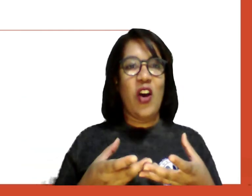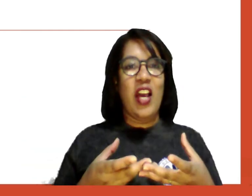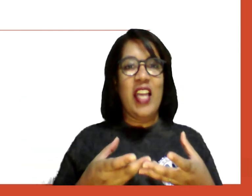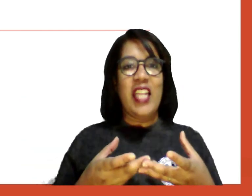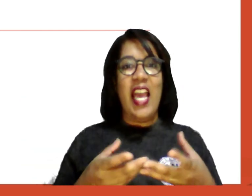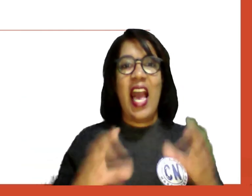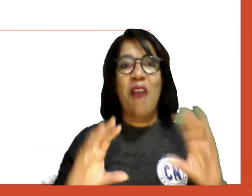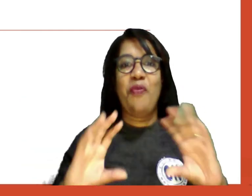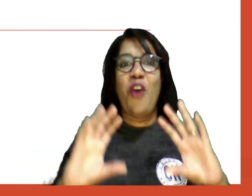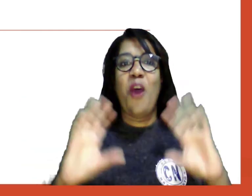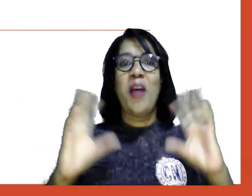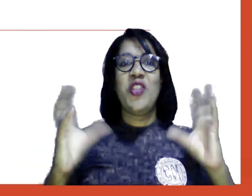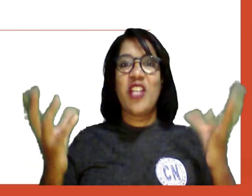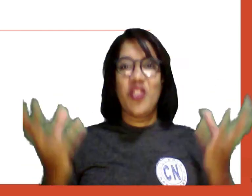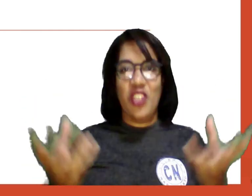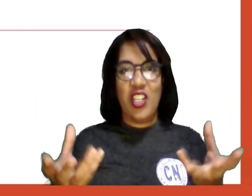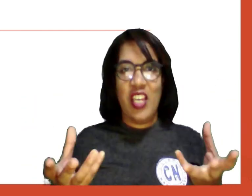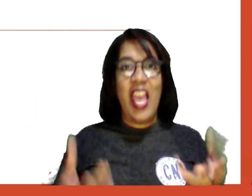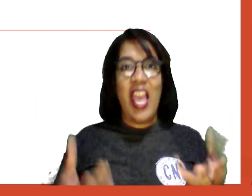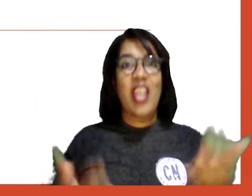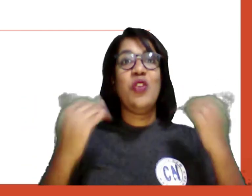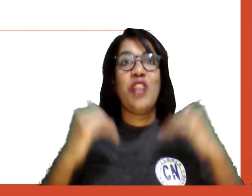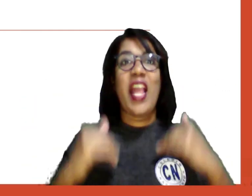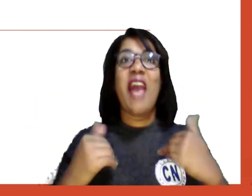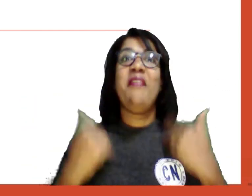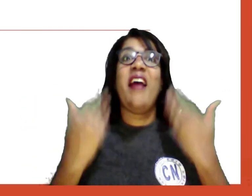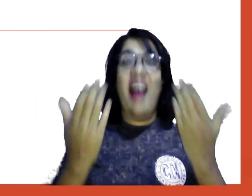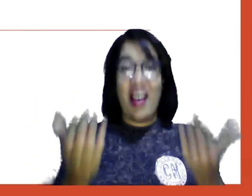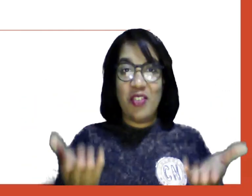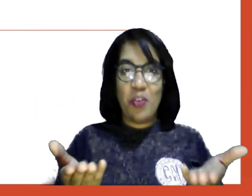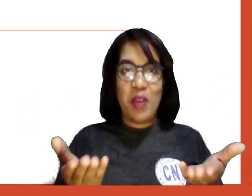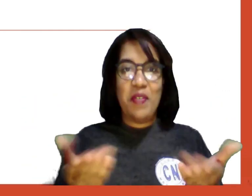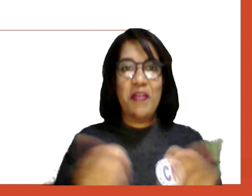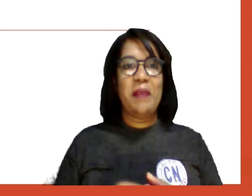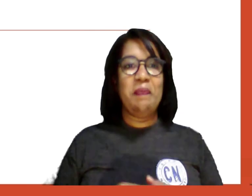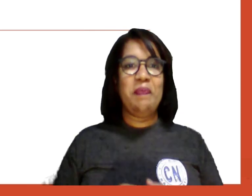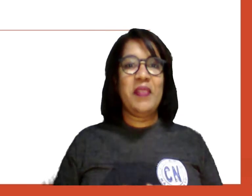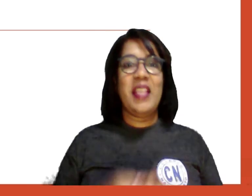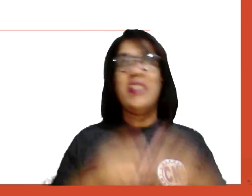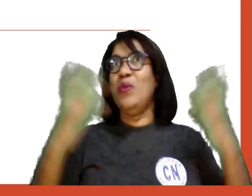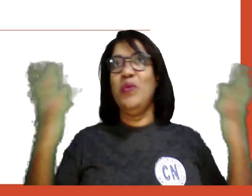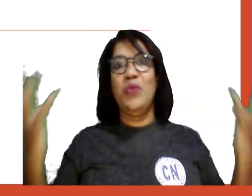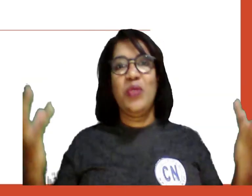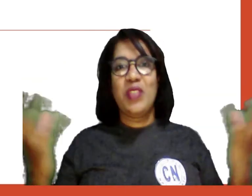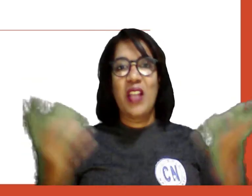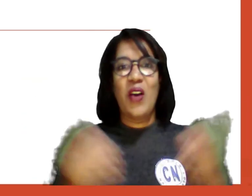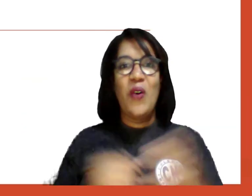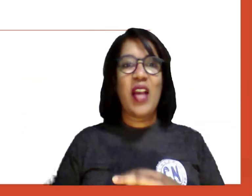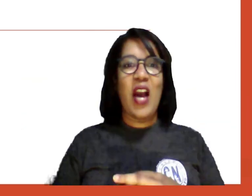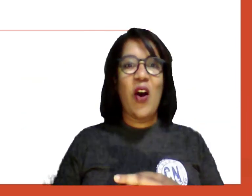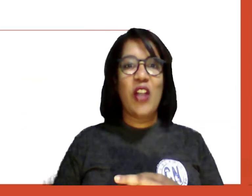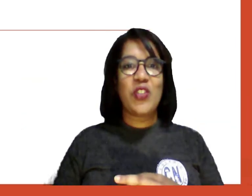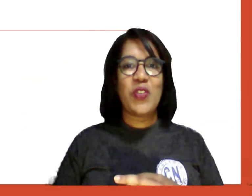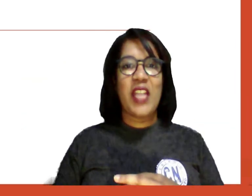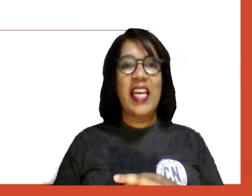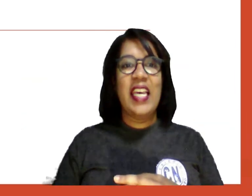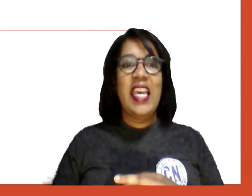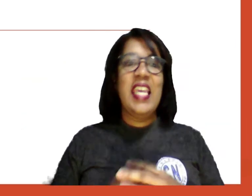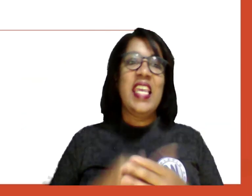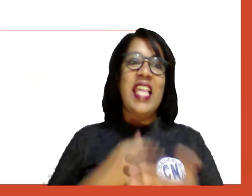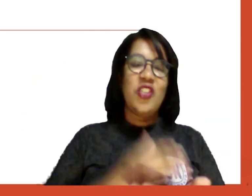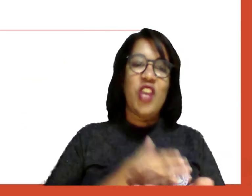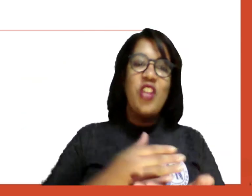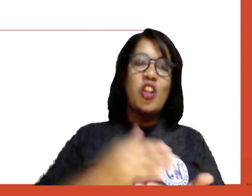nosso redor, né? A forma de agir é que nos leva a sobreviver nesse mundo tão caótico,